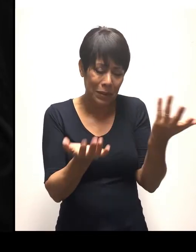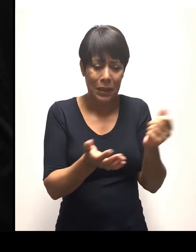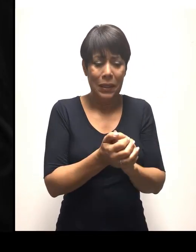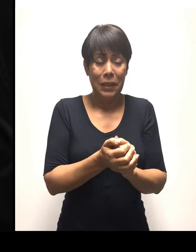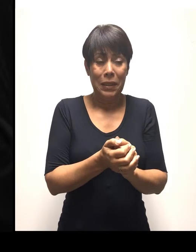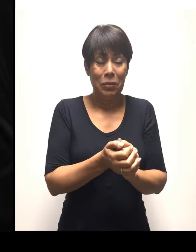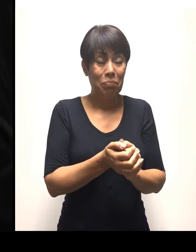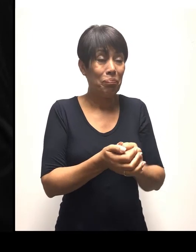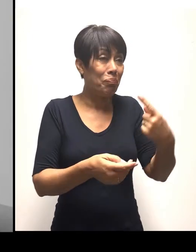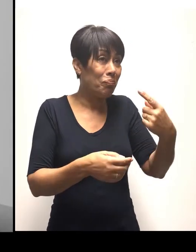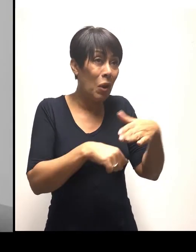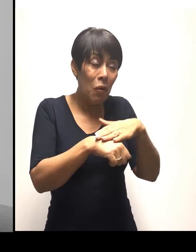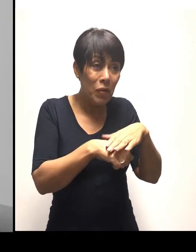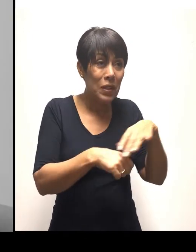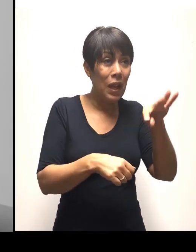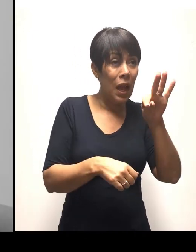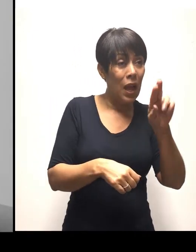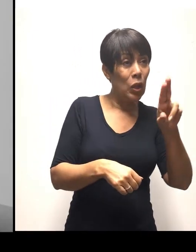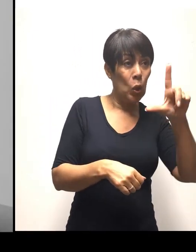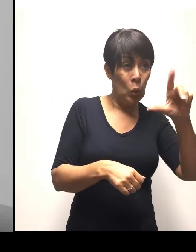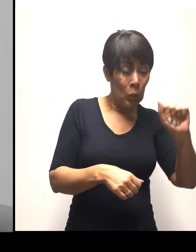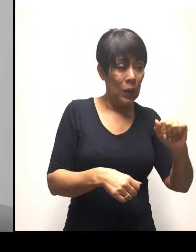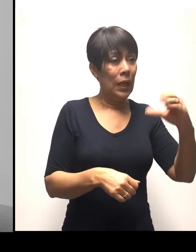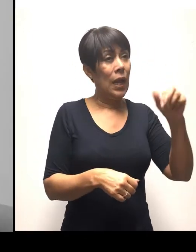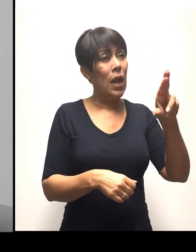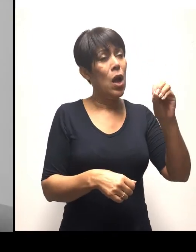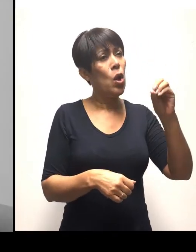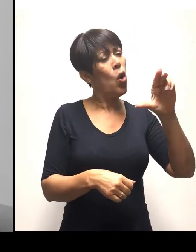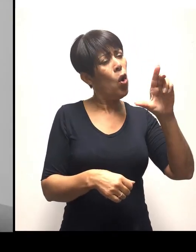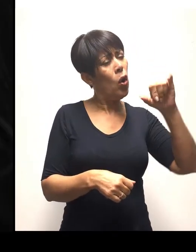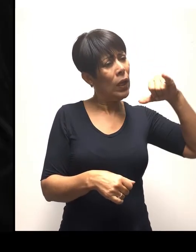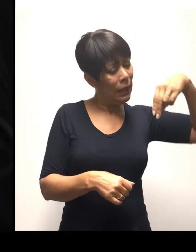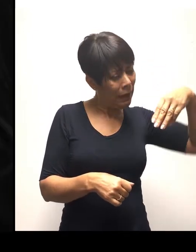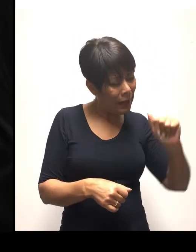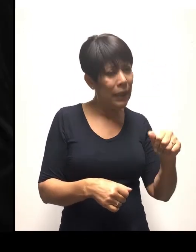Então pensar Tula, pensar Carolina, pensar Ruth,